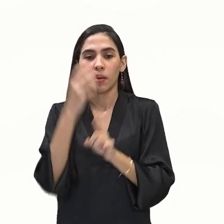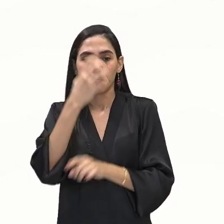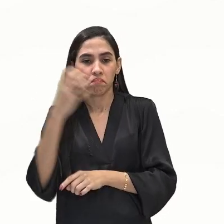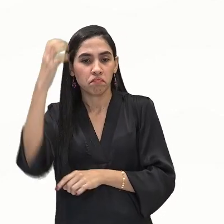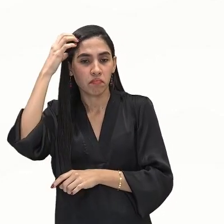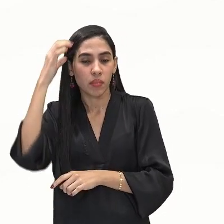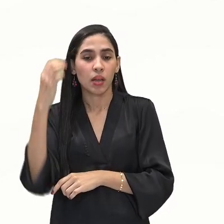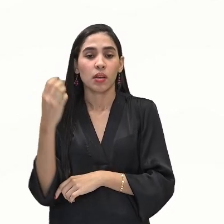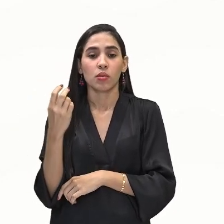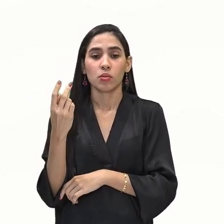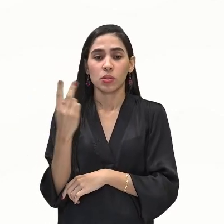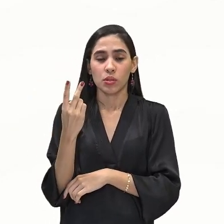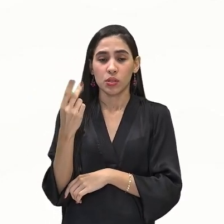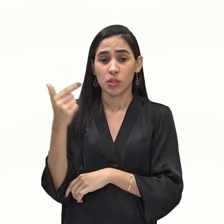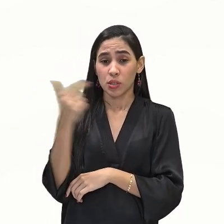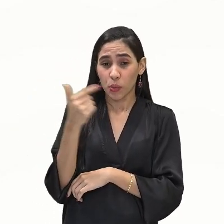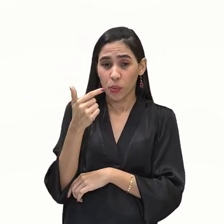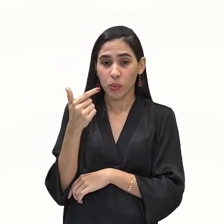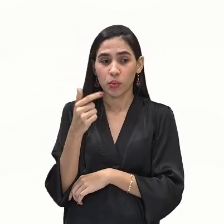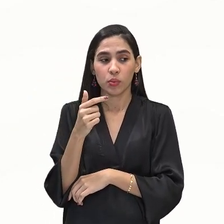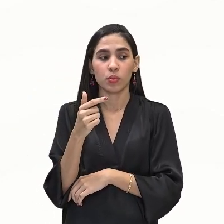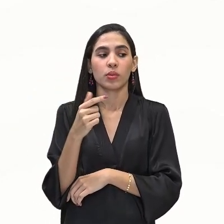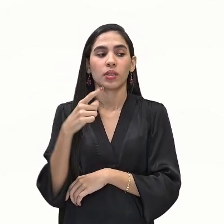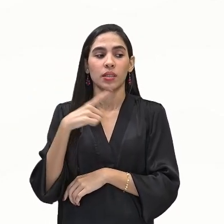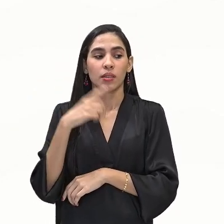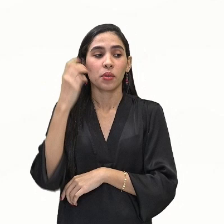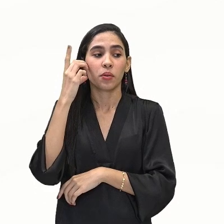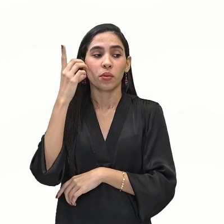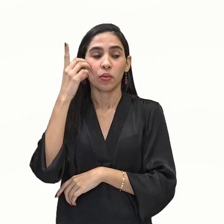e ela foi representada por